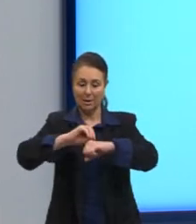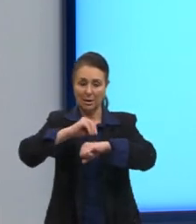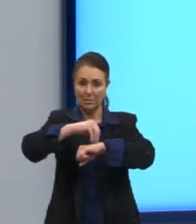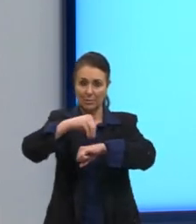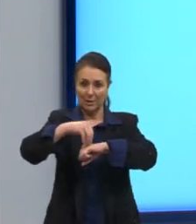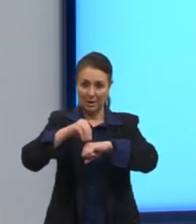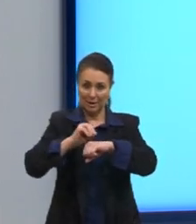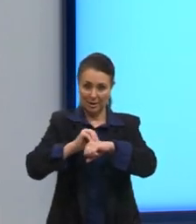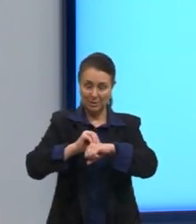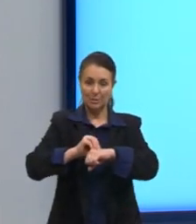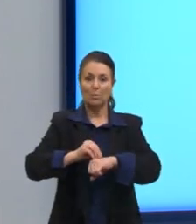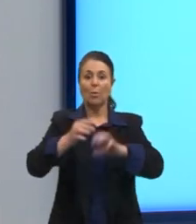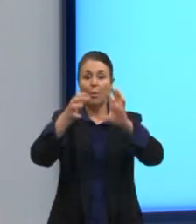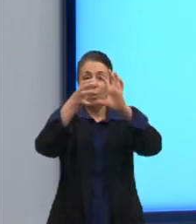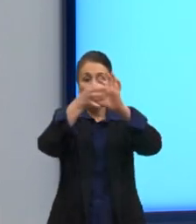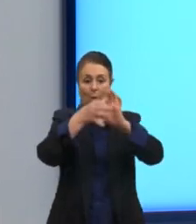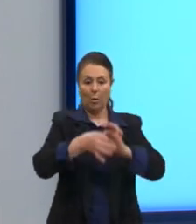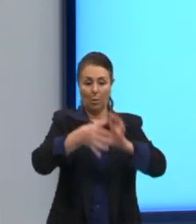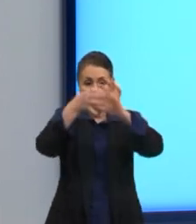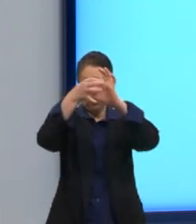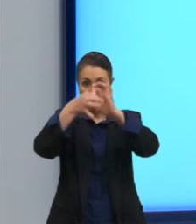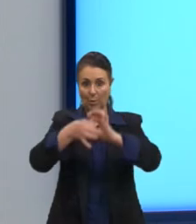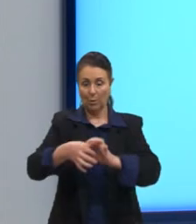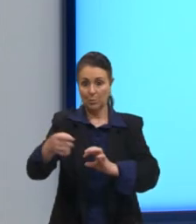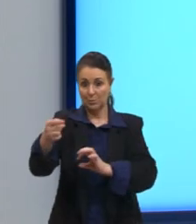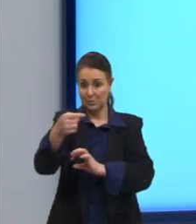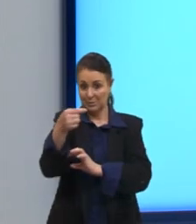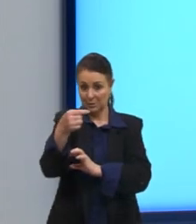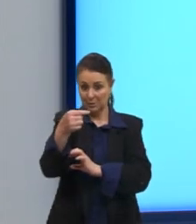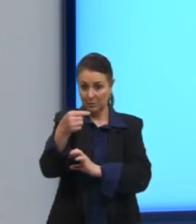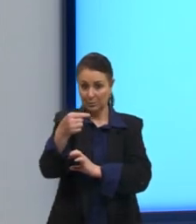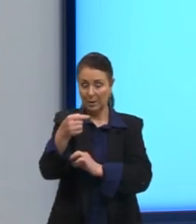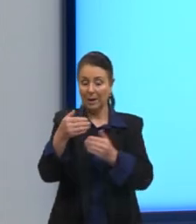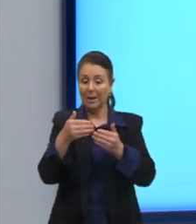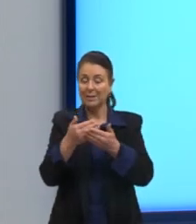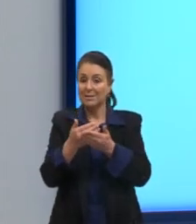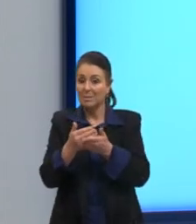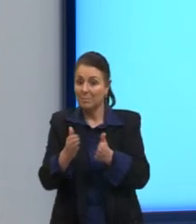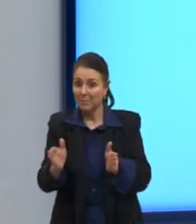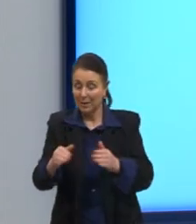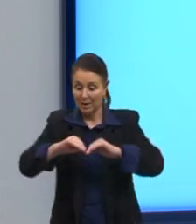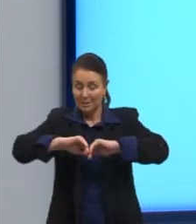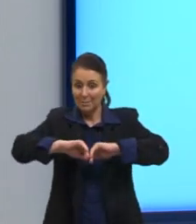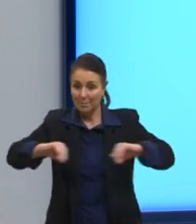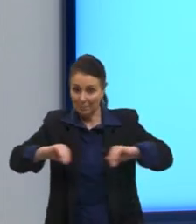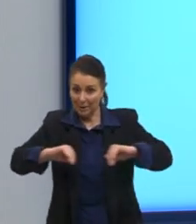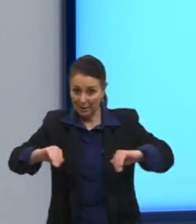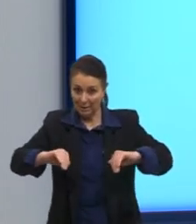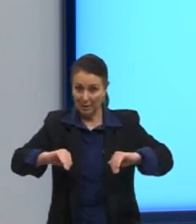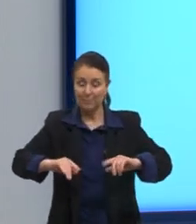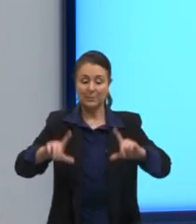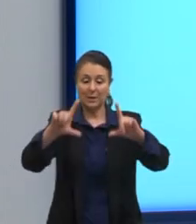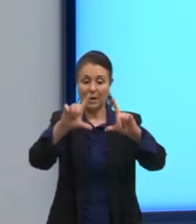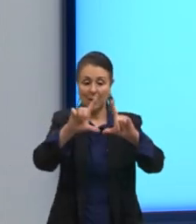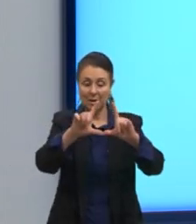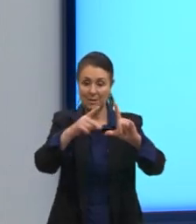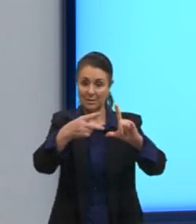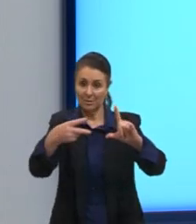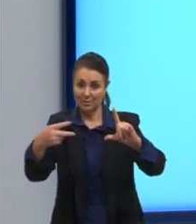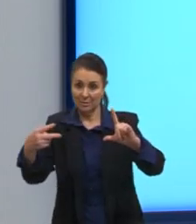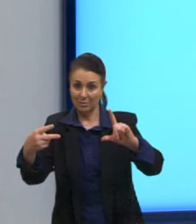alceno né Quebrar as insaturações não a molécula e saturação E vai formar